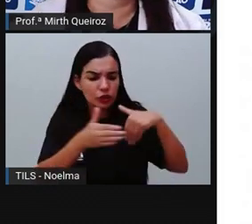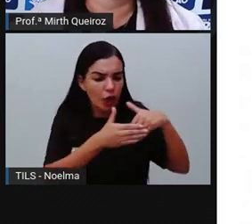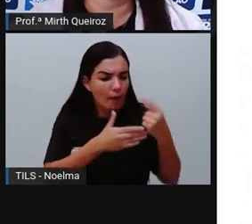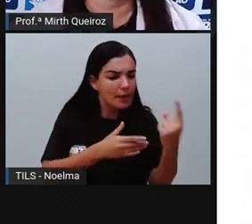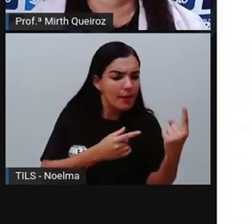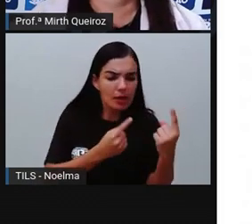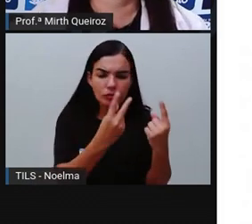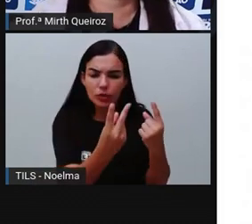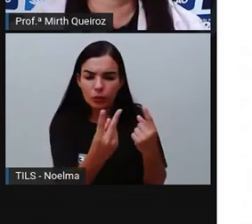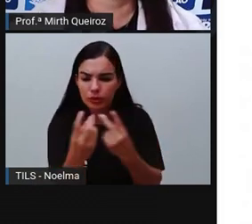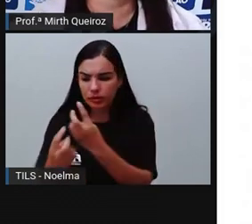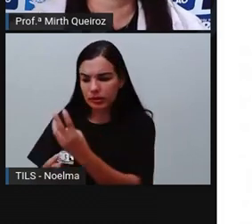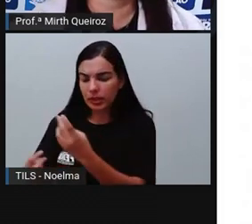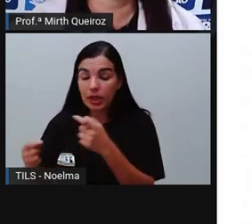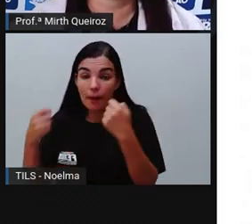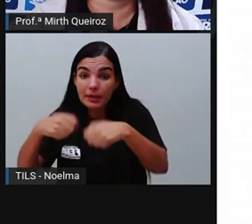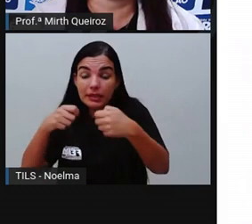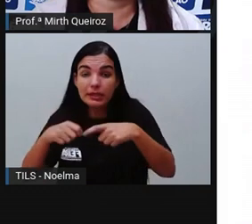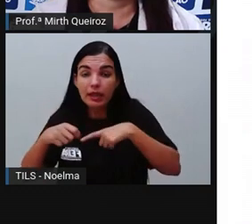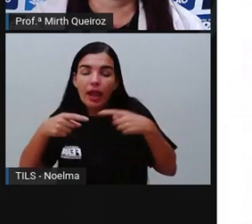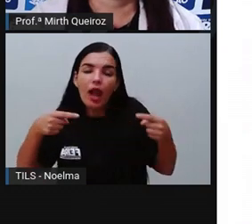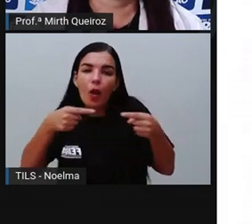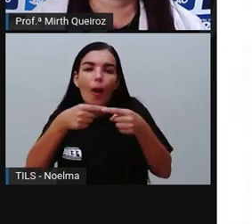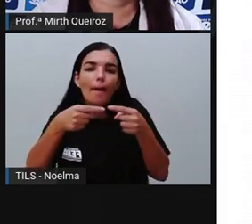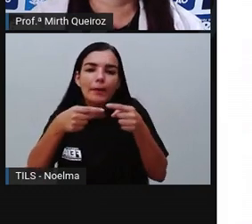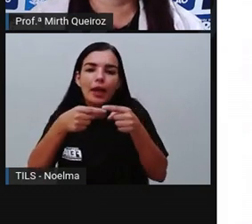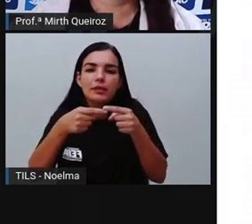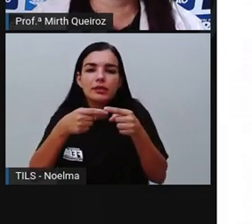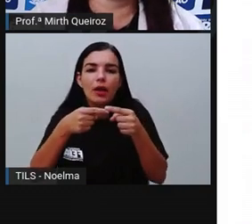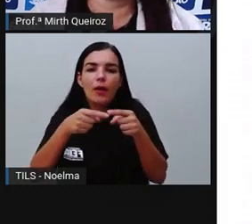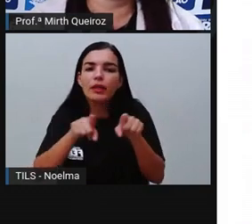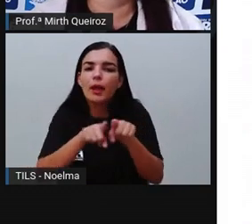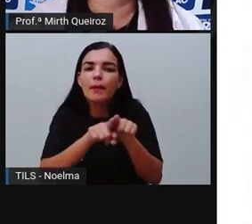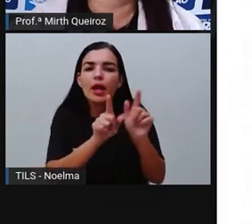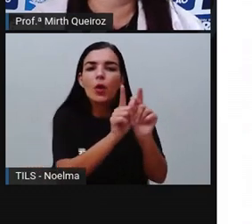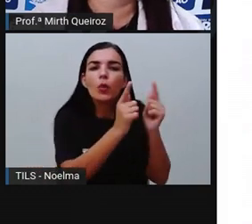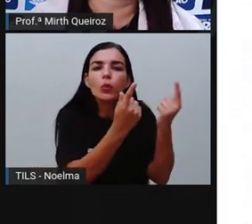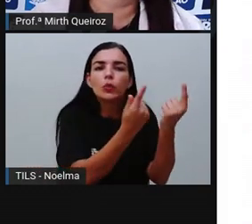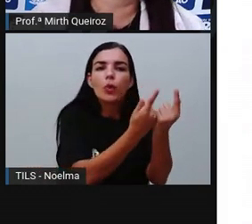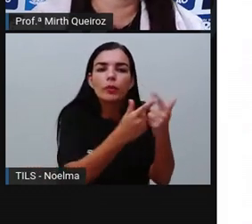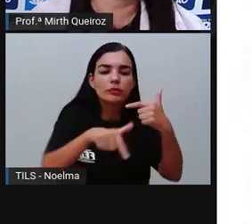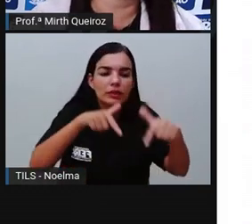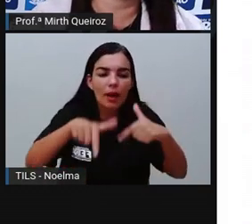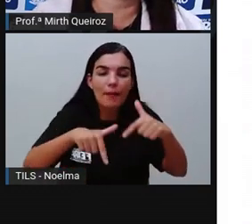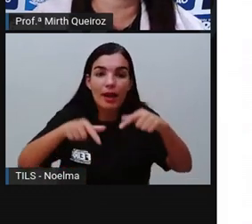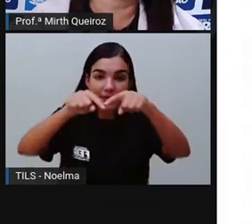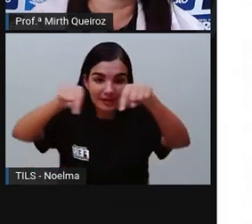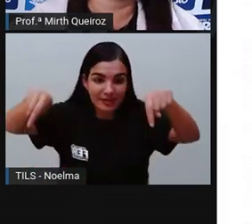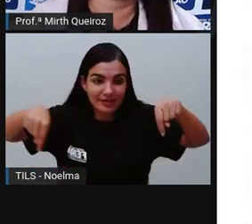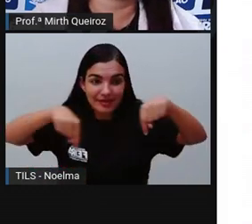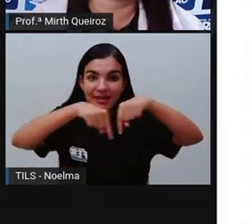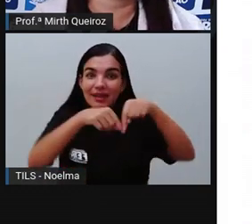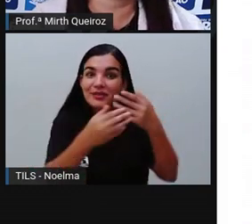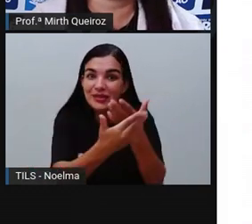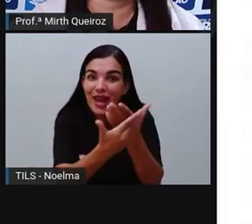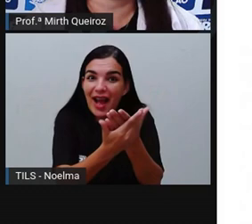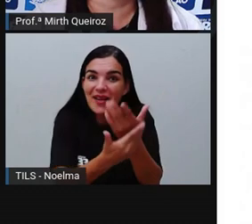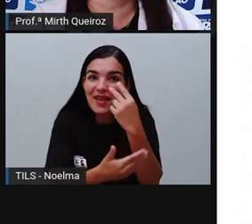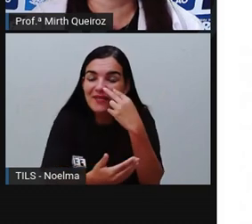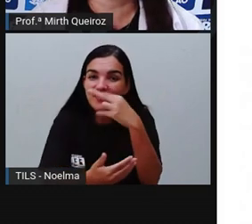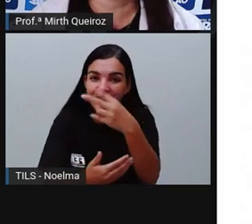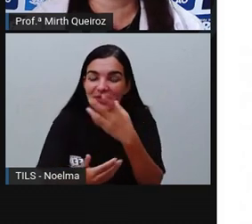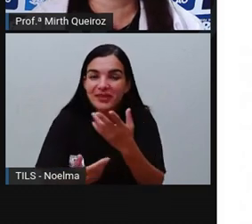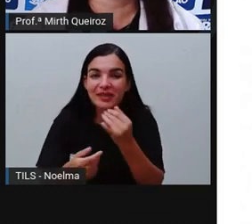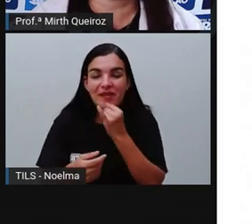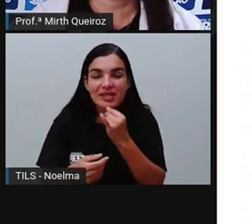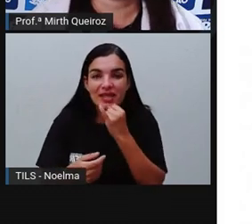tem que fazer essas combinações aí. Grupos de trabalhos em sala de aula, que foi o exemplo que a gente viu aí inicialmente,